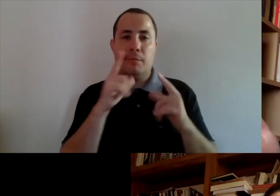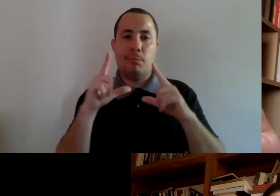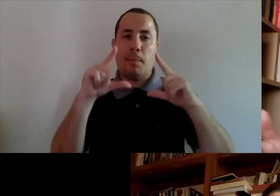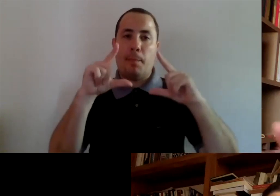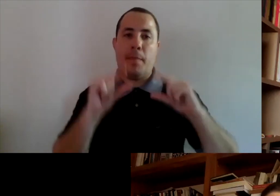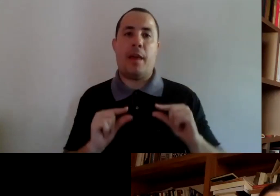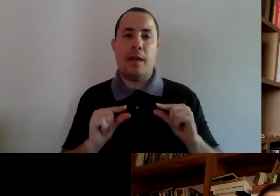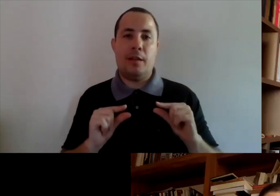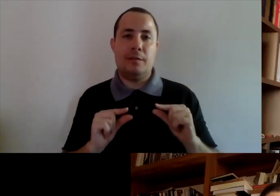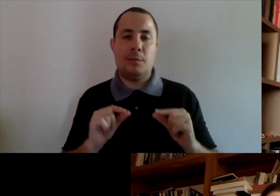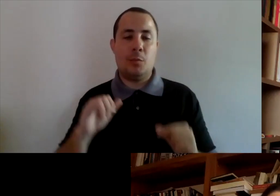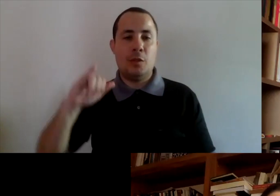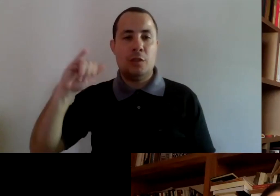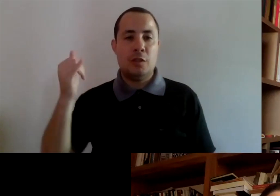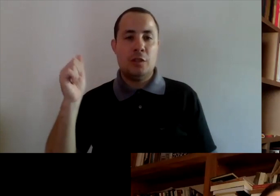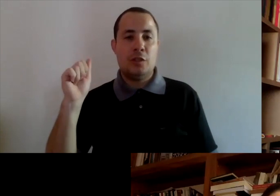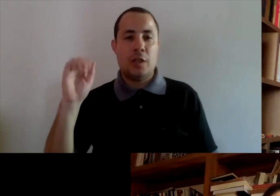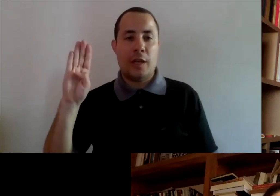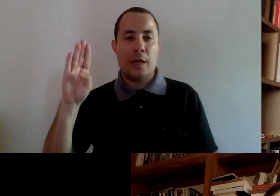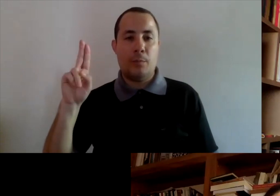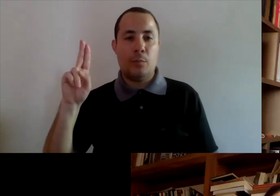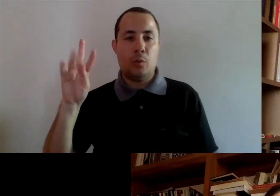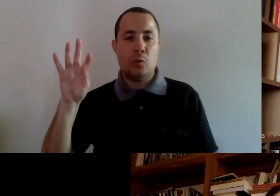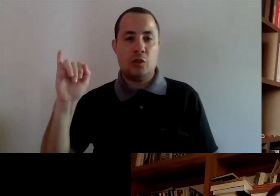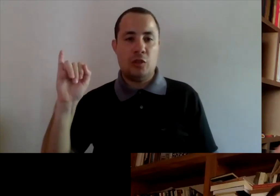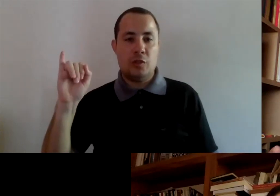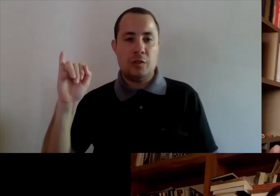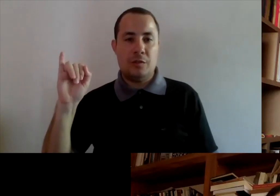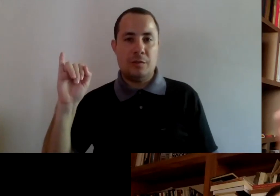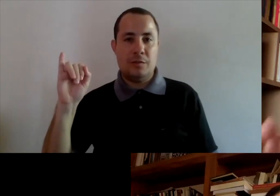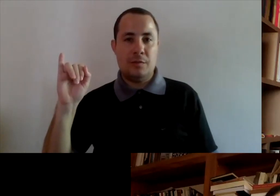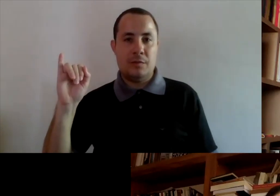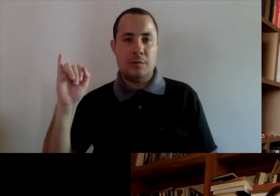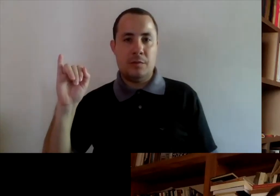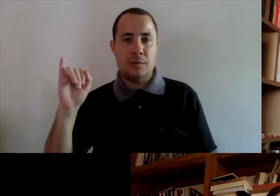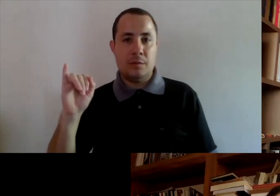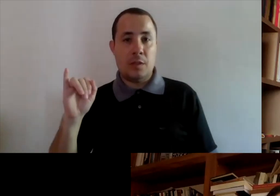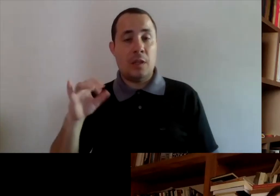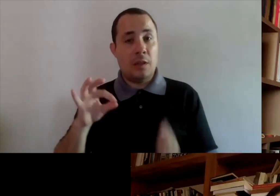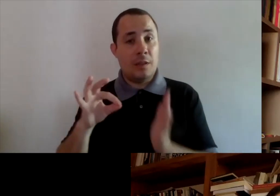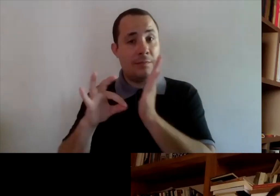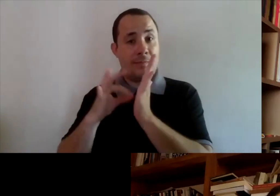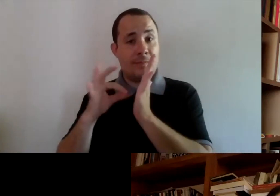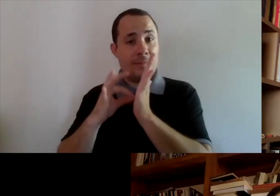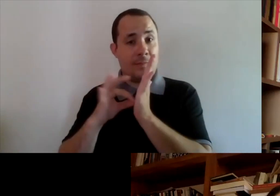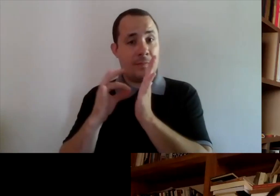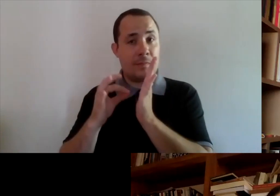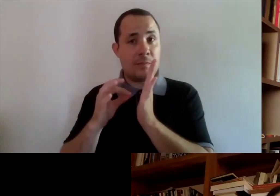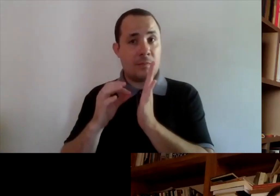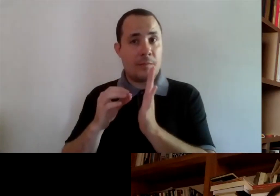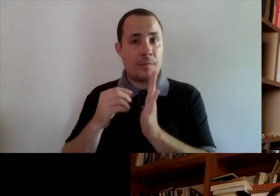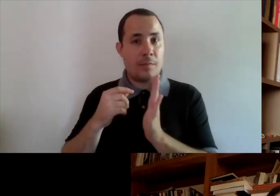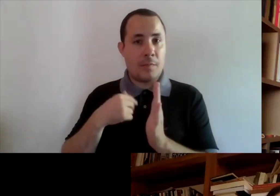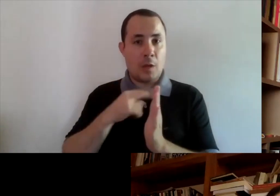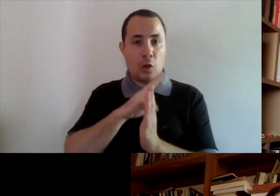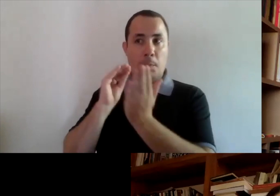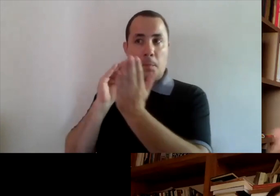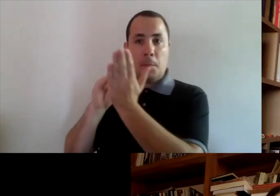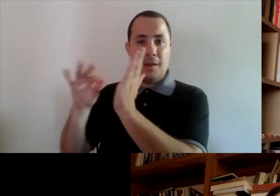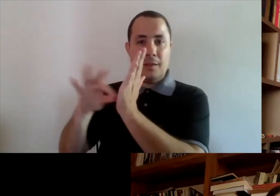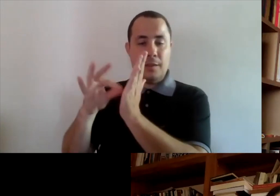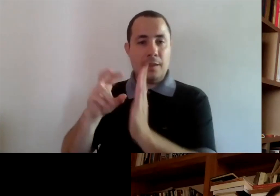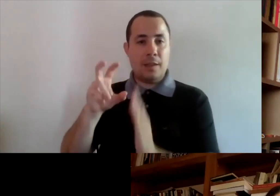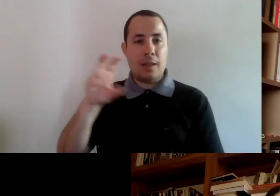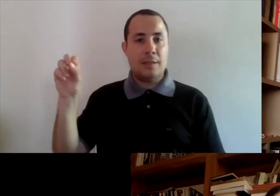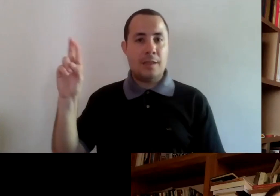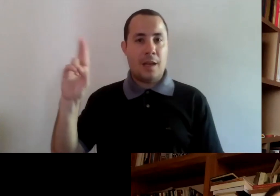o Jabuti, né, da Câmara Brasileira do Livro, ele é um prêmio cuja inscrição custa em torno de R$ 500. Então, para a editora pequena, para o